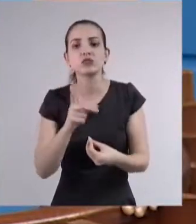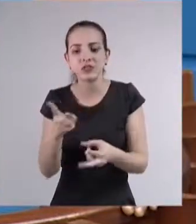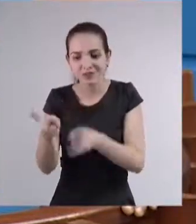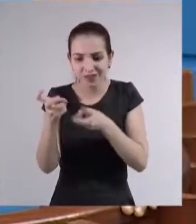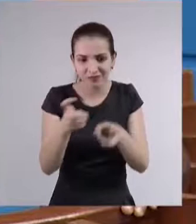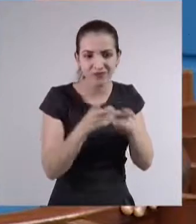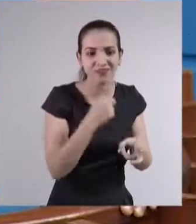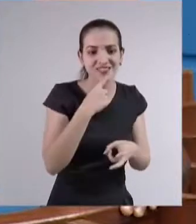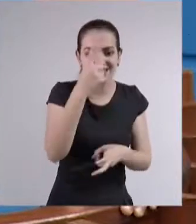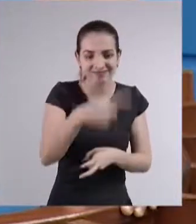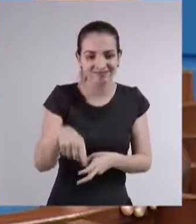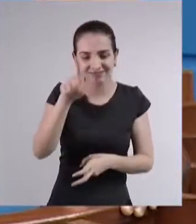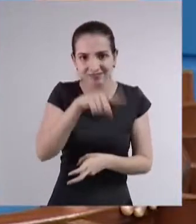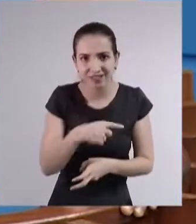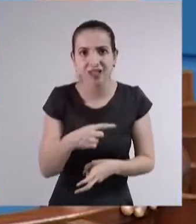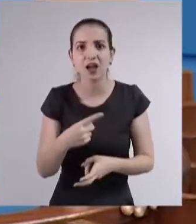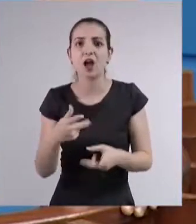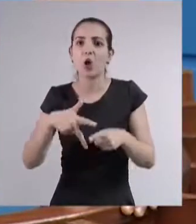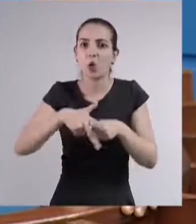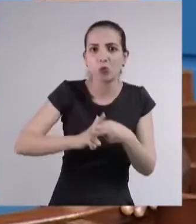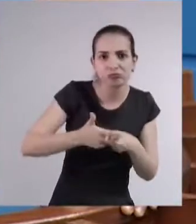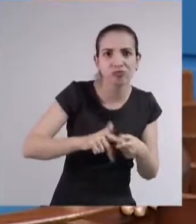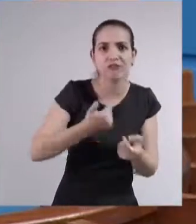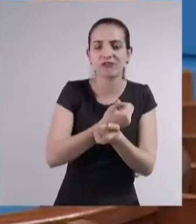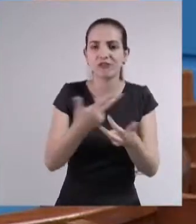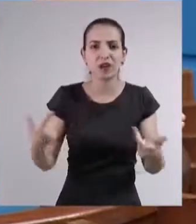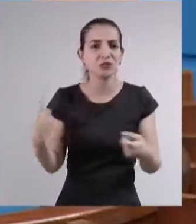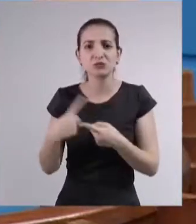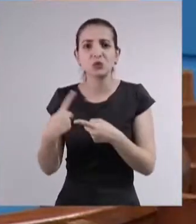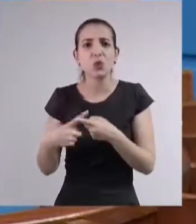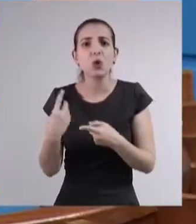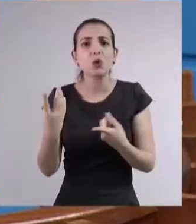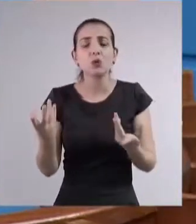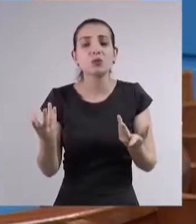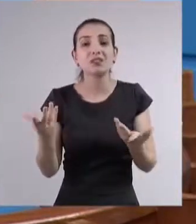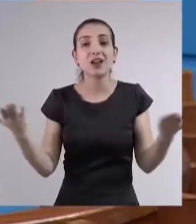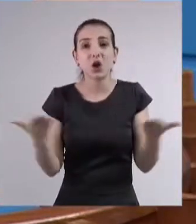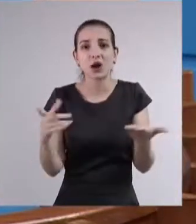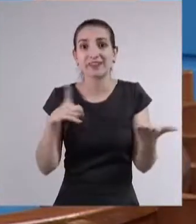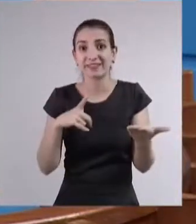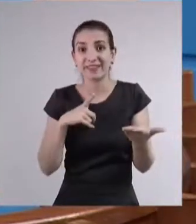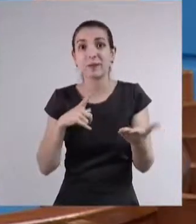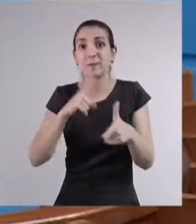pode macular o processo democrático.